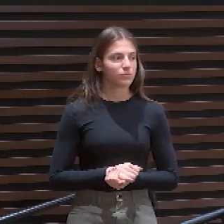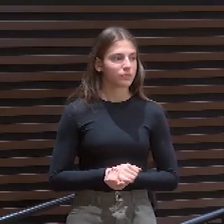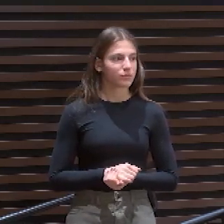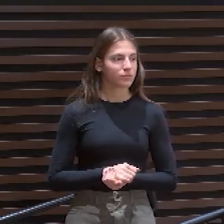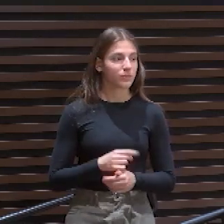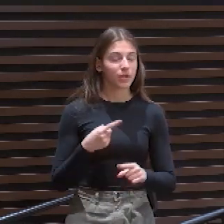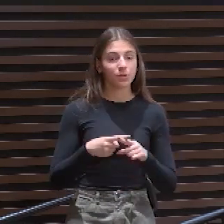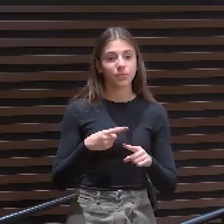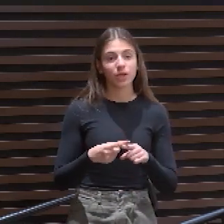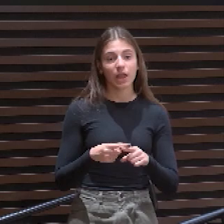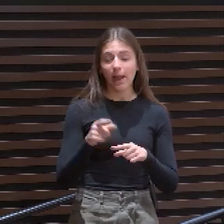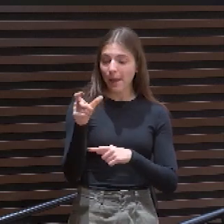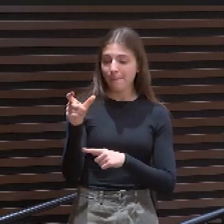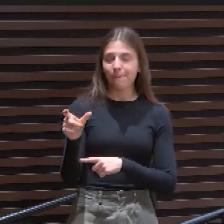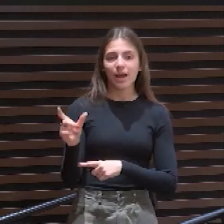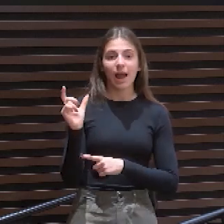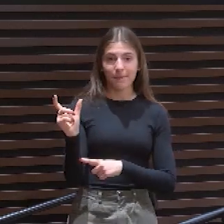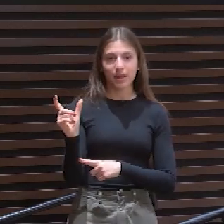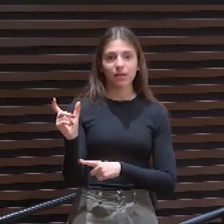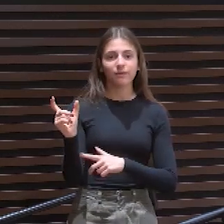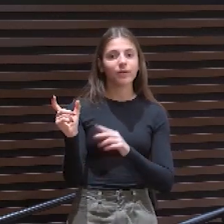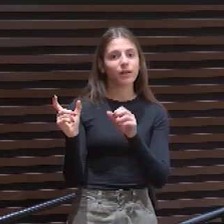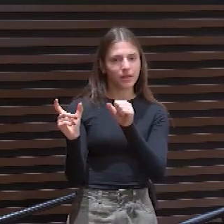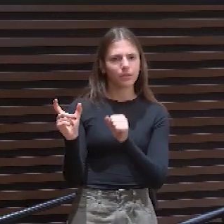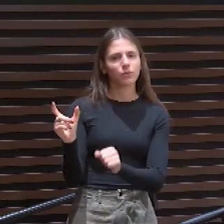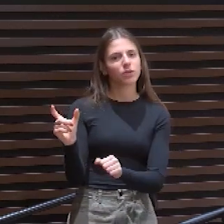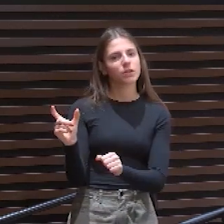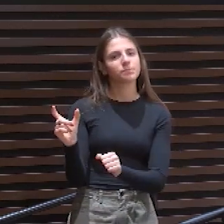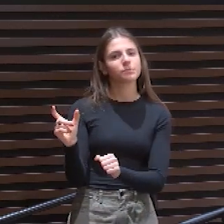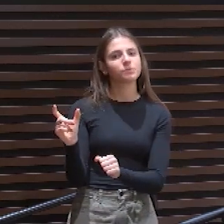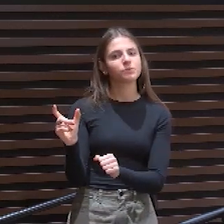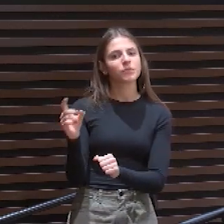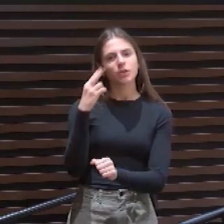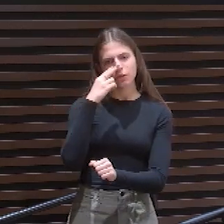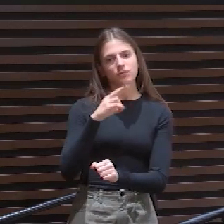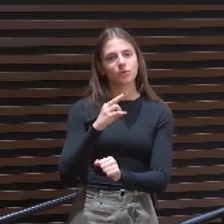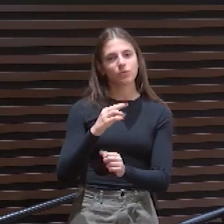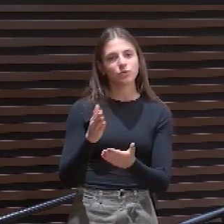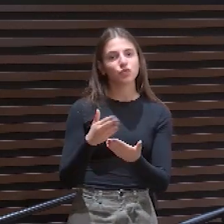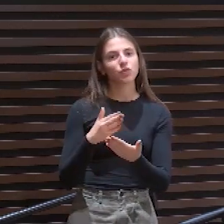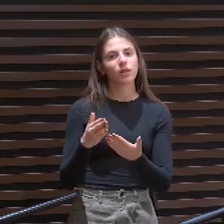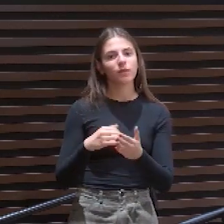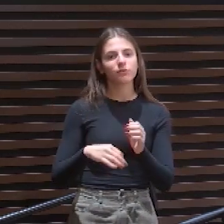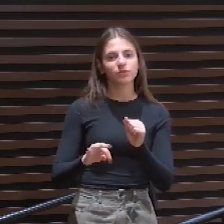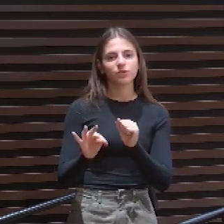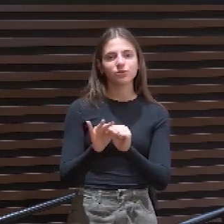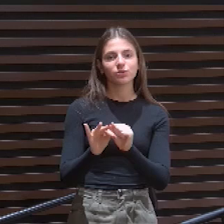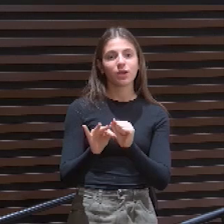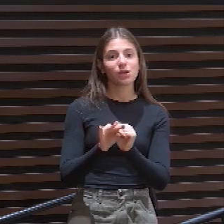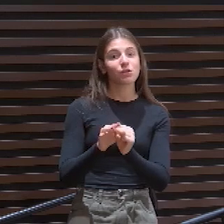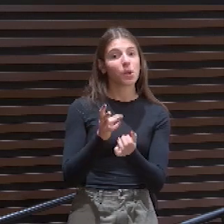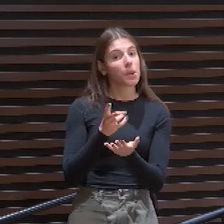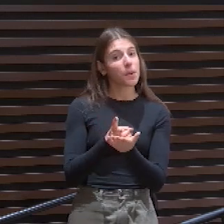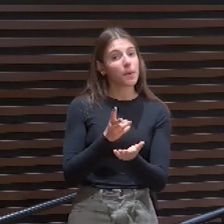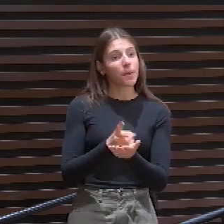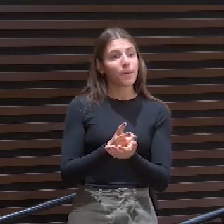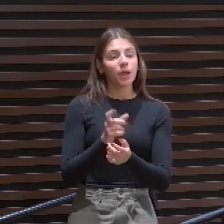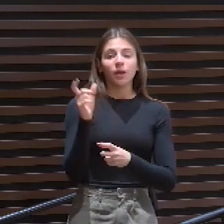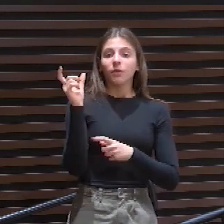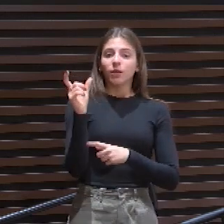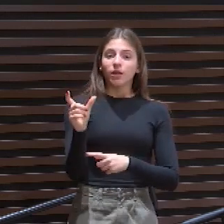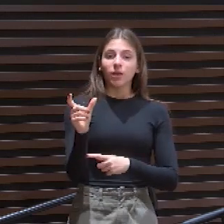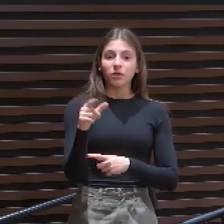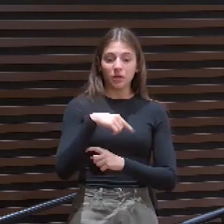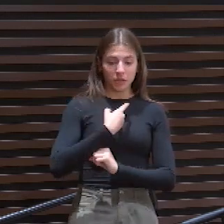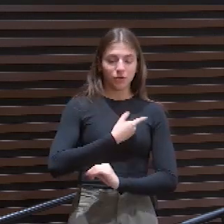Porque a palavra tem poder. A gente viu aqui em Tiago, que ela, mesma palavra em que a gente